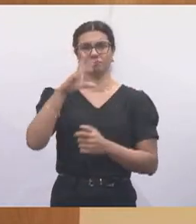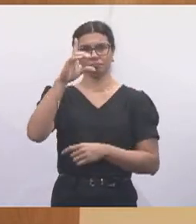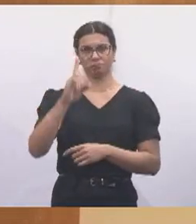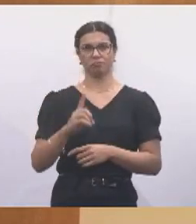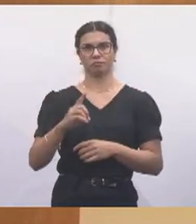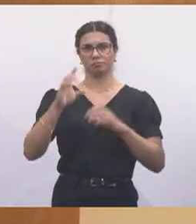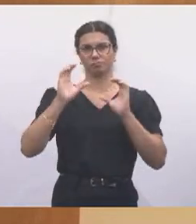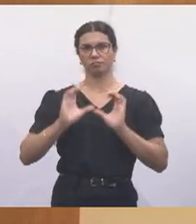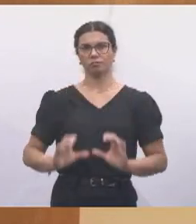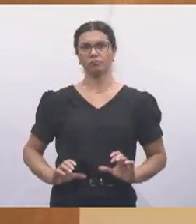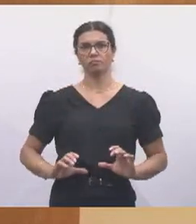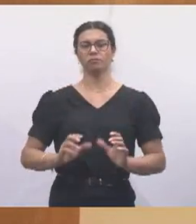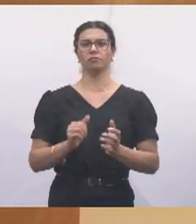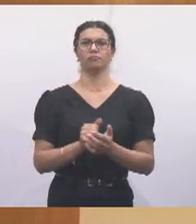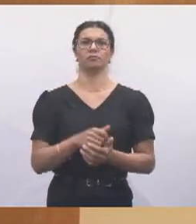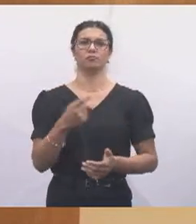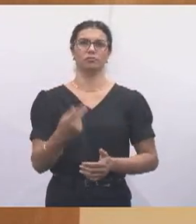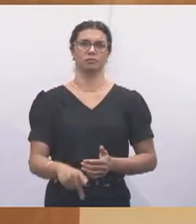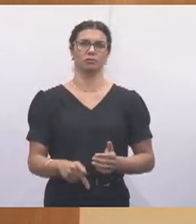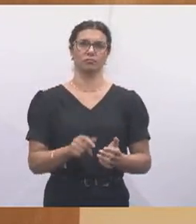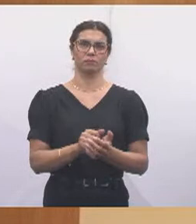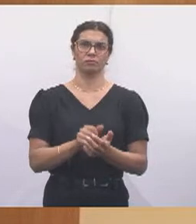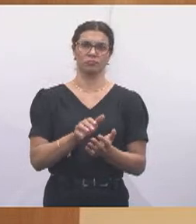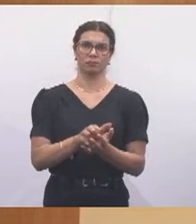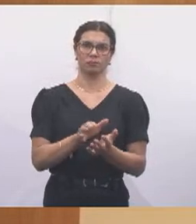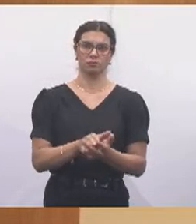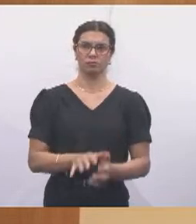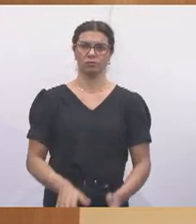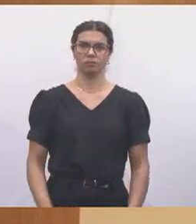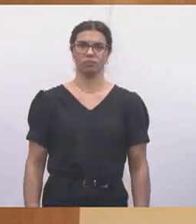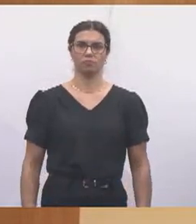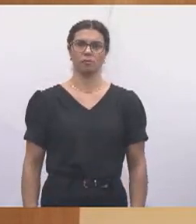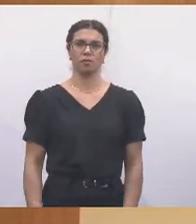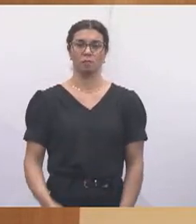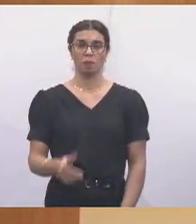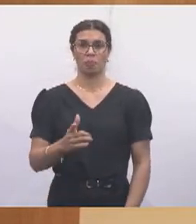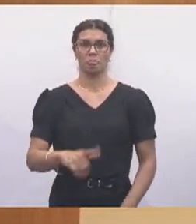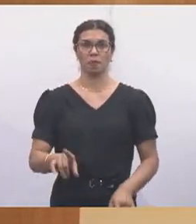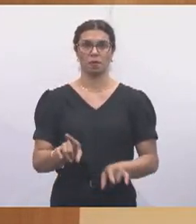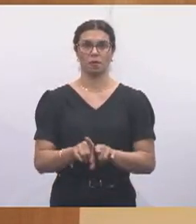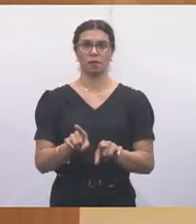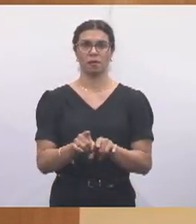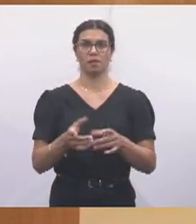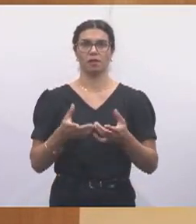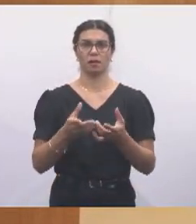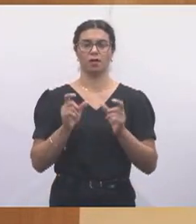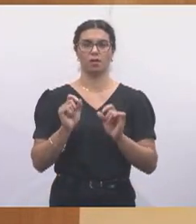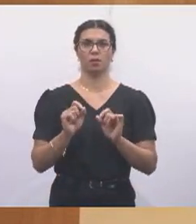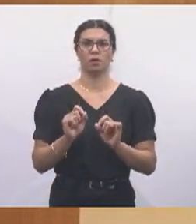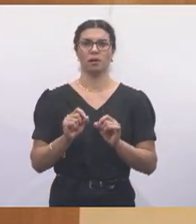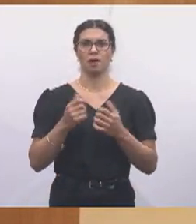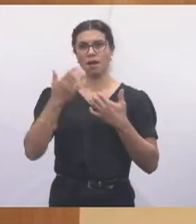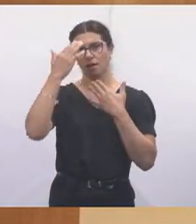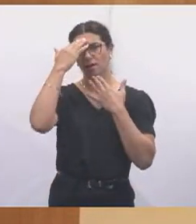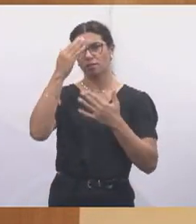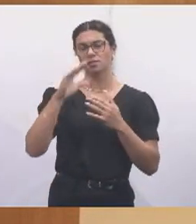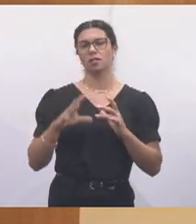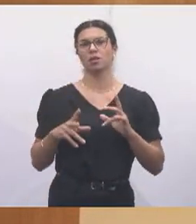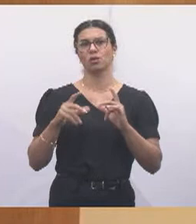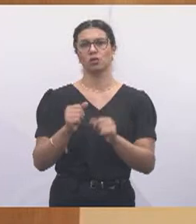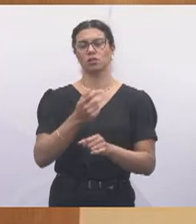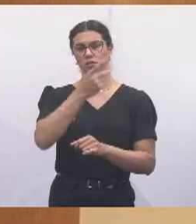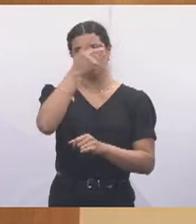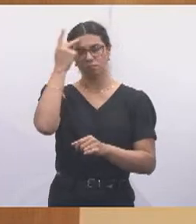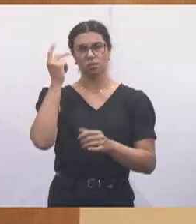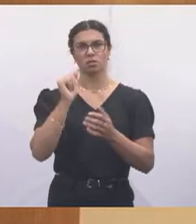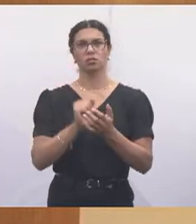direitos dos servidores da nossa cidade. E mais uma vez eu quero aqui também cumprimentar todos aqueles que nos acompanham,